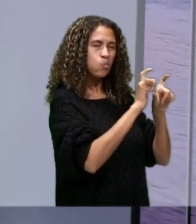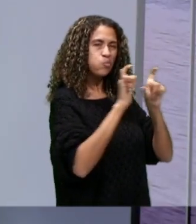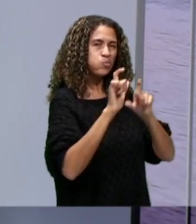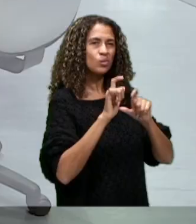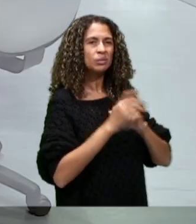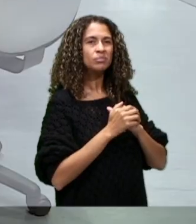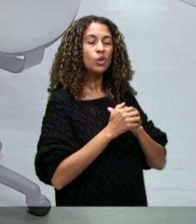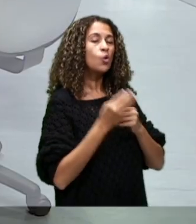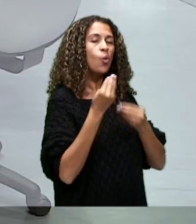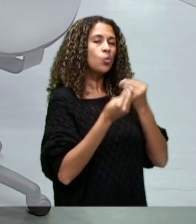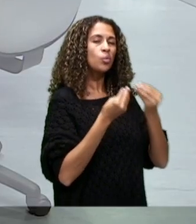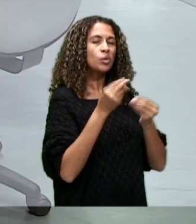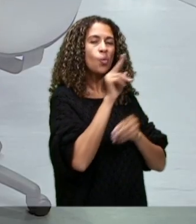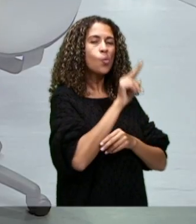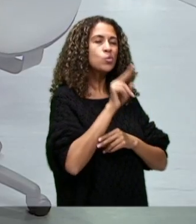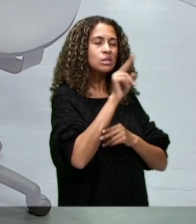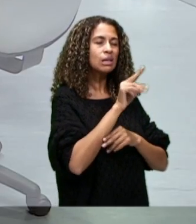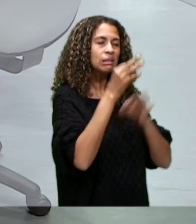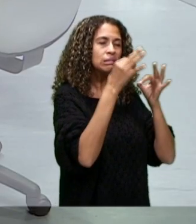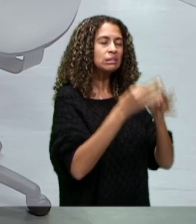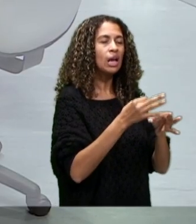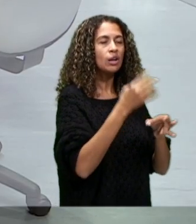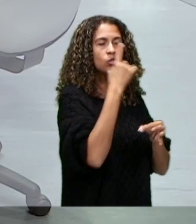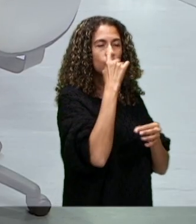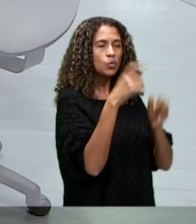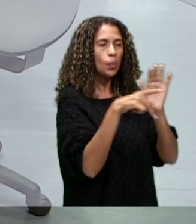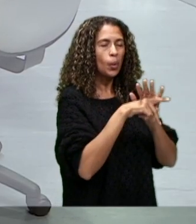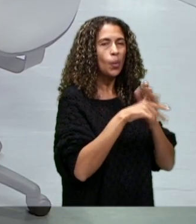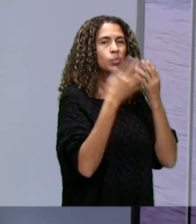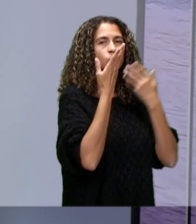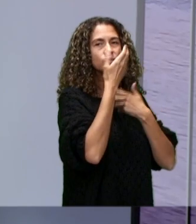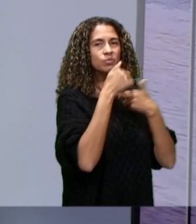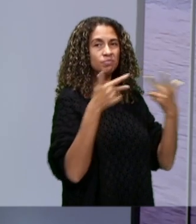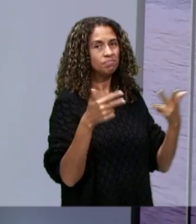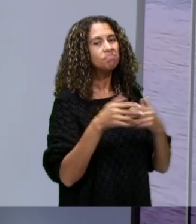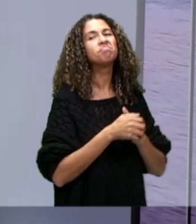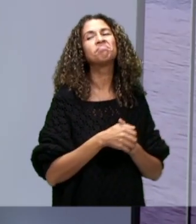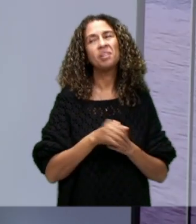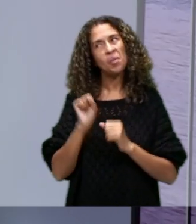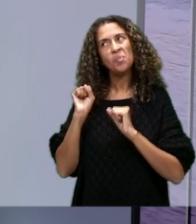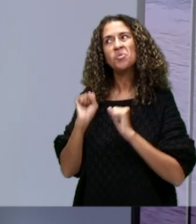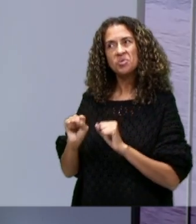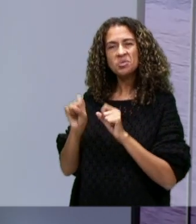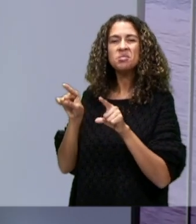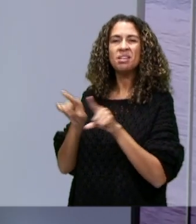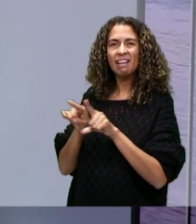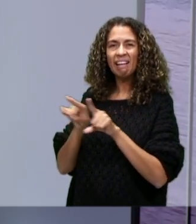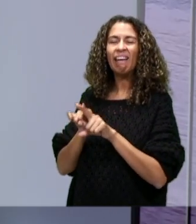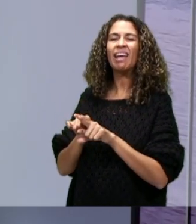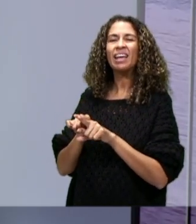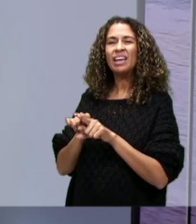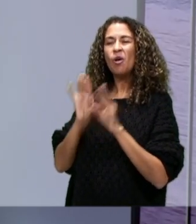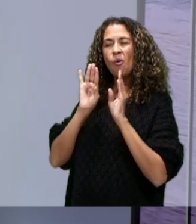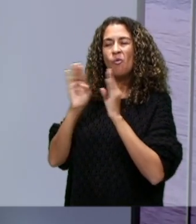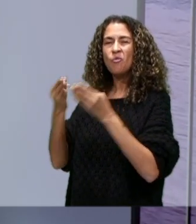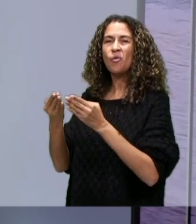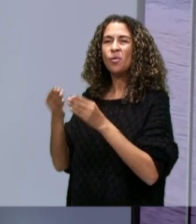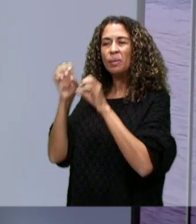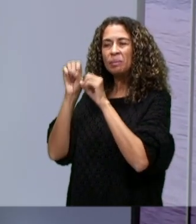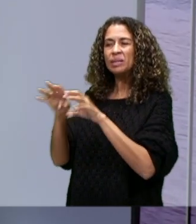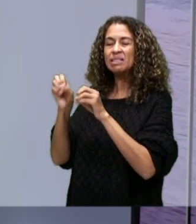utilização correta do resíduo orgânico? Pois é, né? Poderia lançar alguma coisa do Itajaí Lixo Zero voltado para